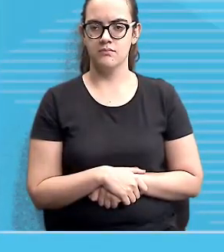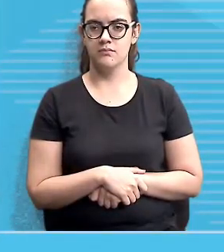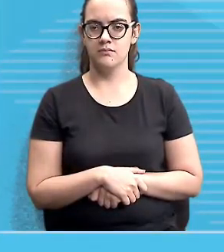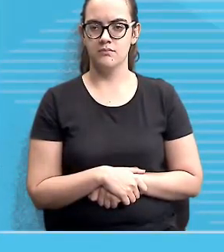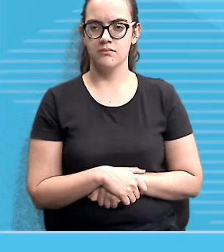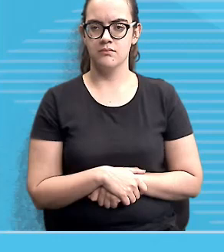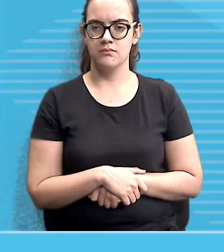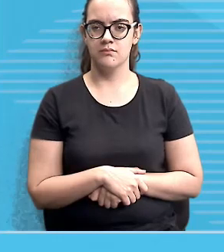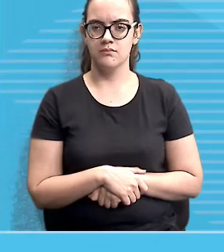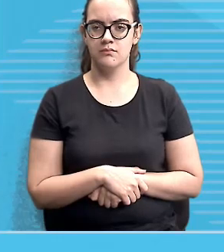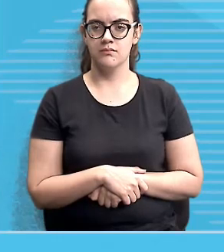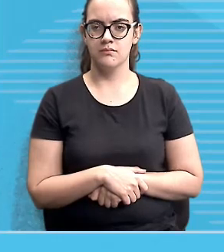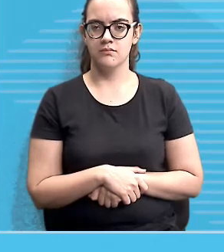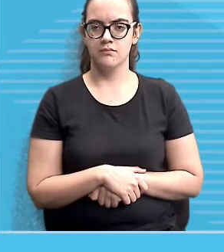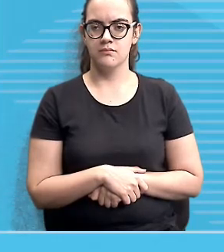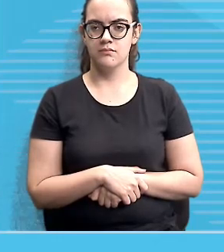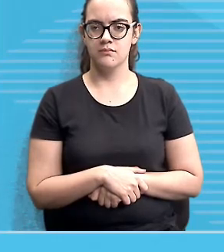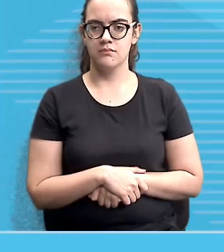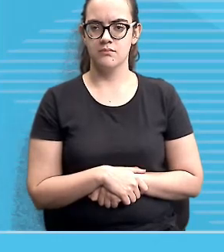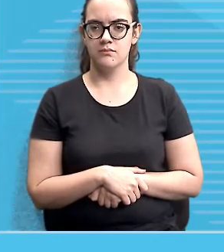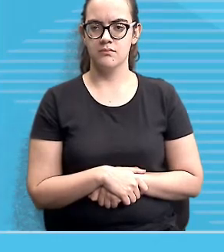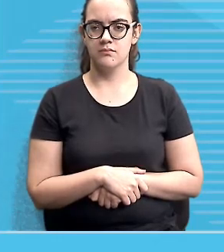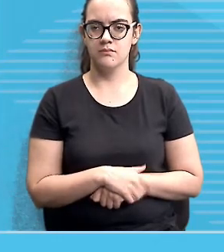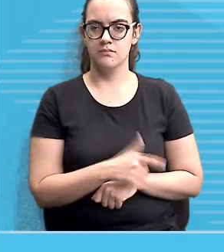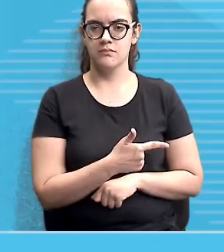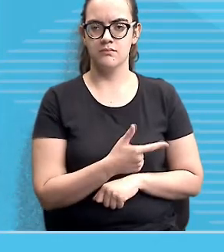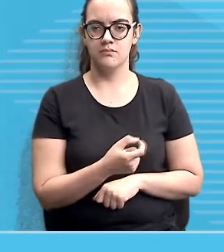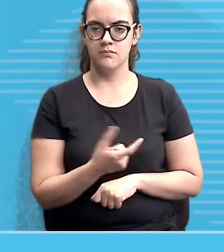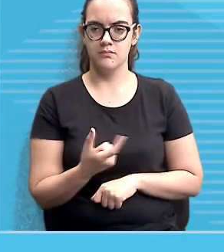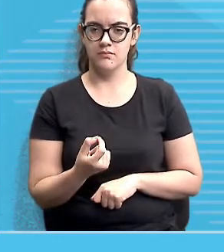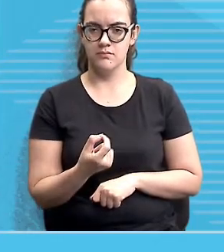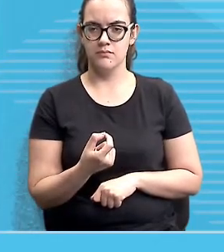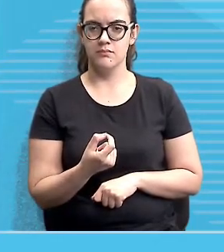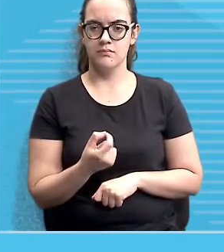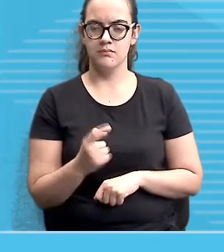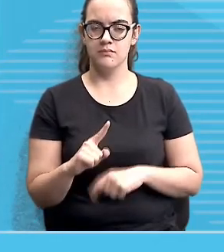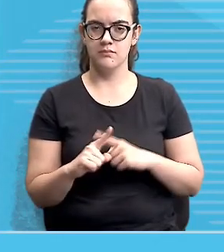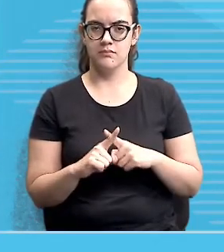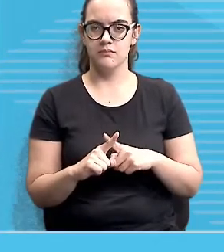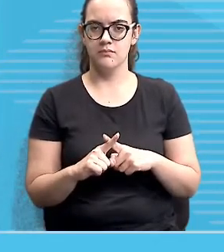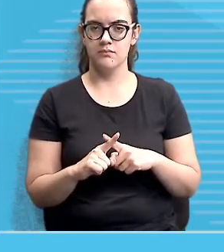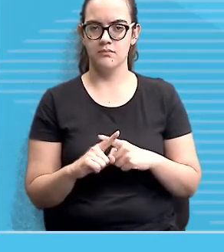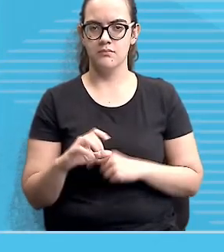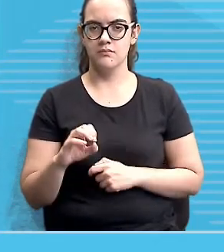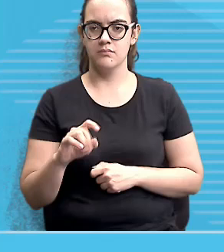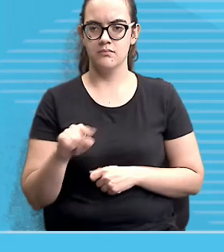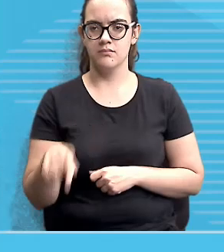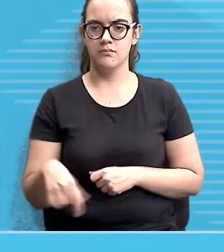113 então fico 200 gramas vezes 0,113